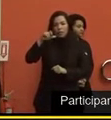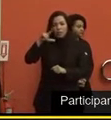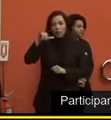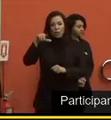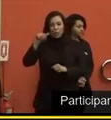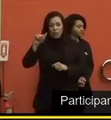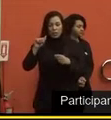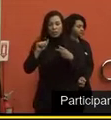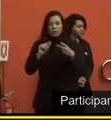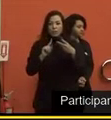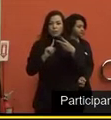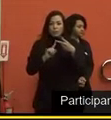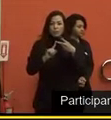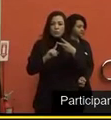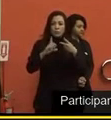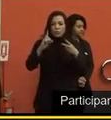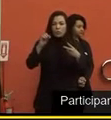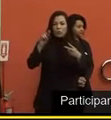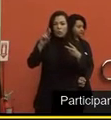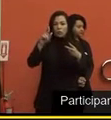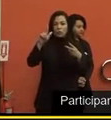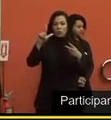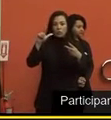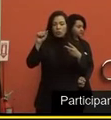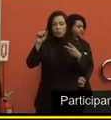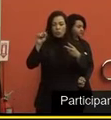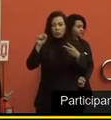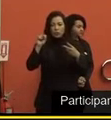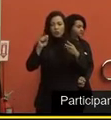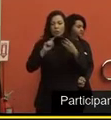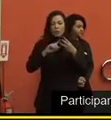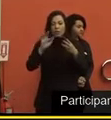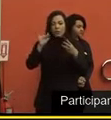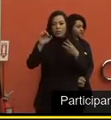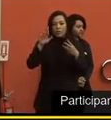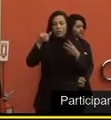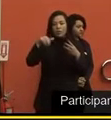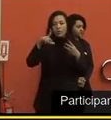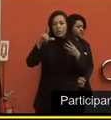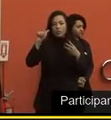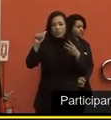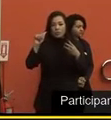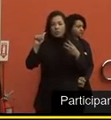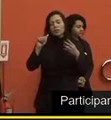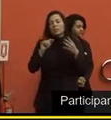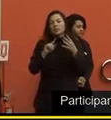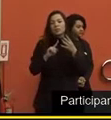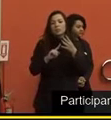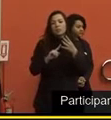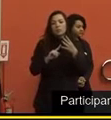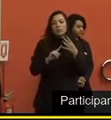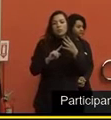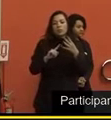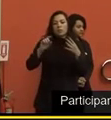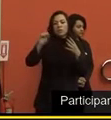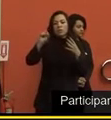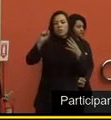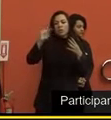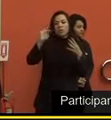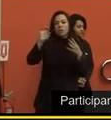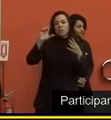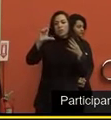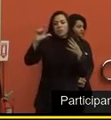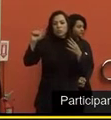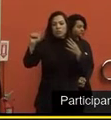de Siqueira, Douglas Miranda Mussi, Fernanda de Carli da Silva Tomé, Estela